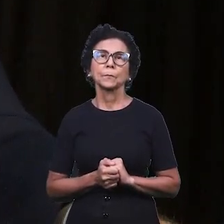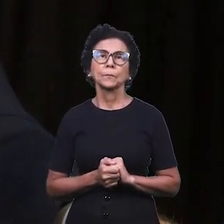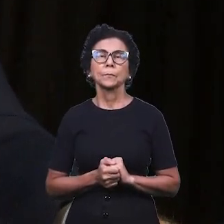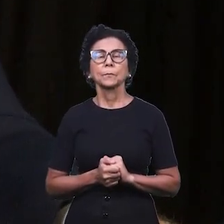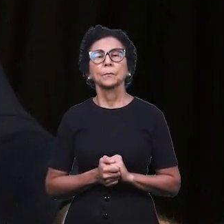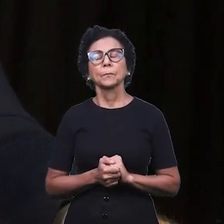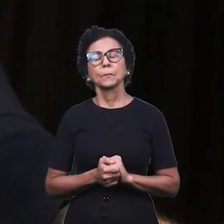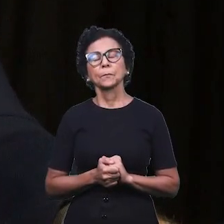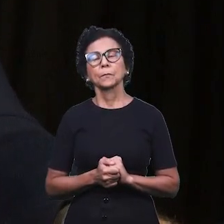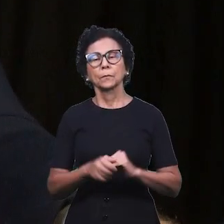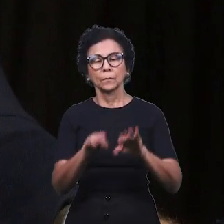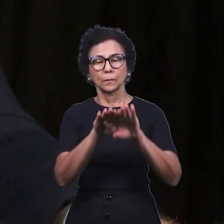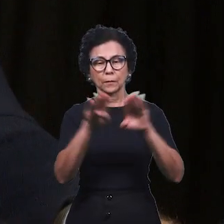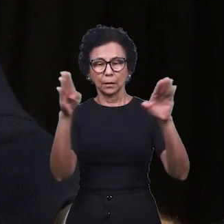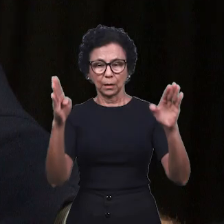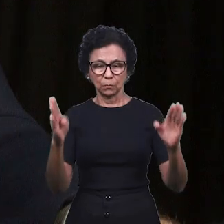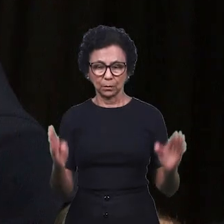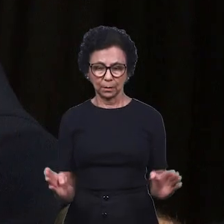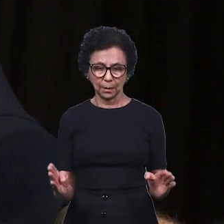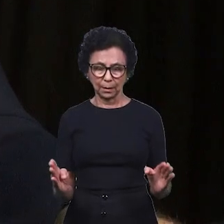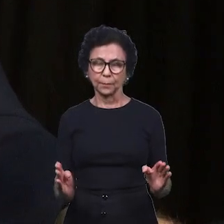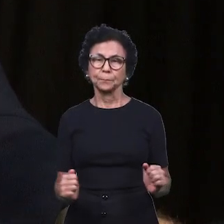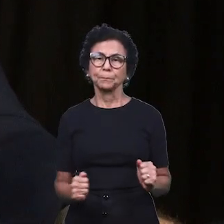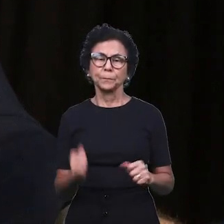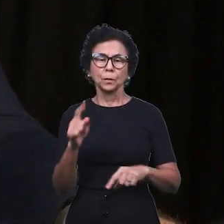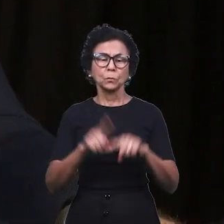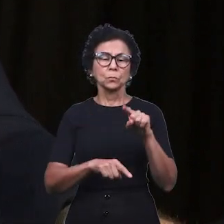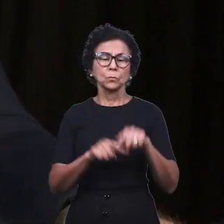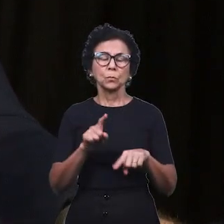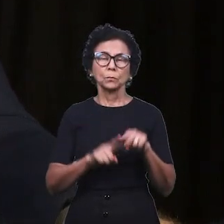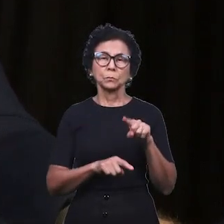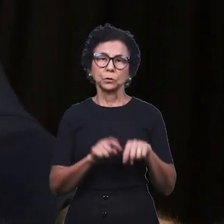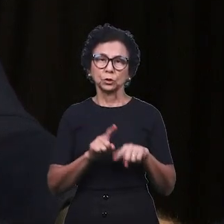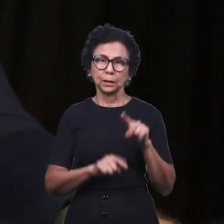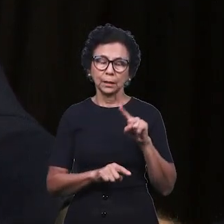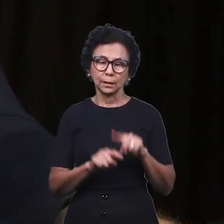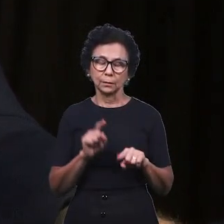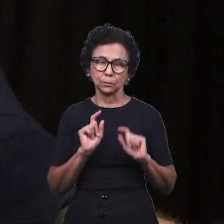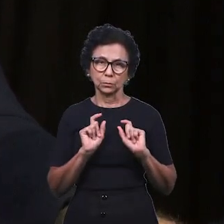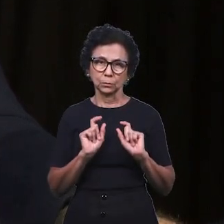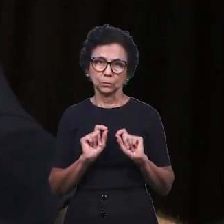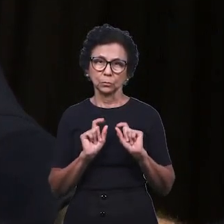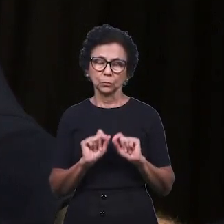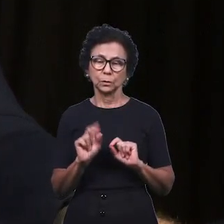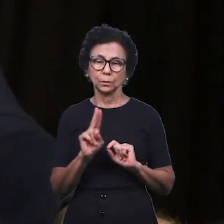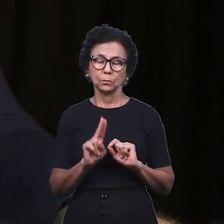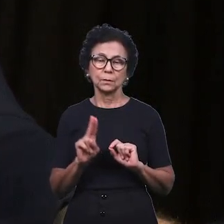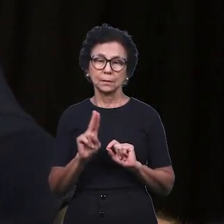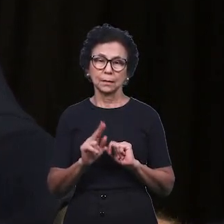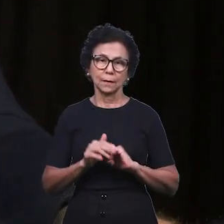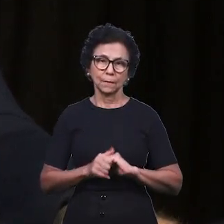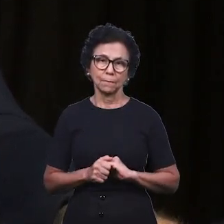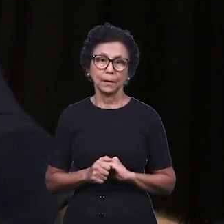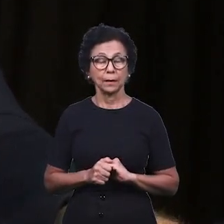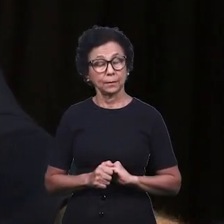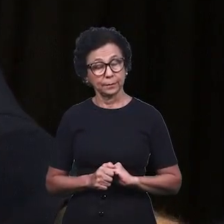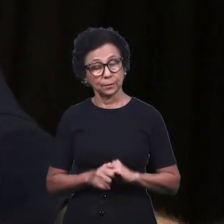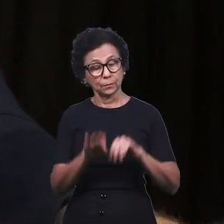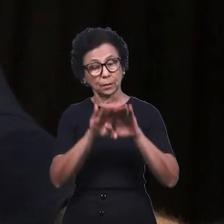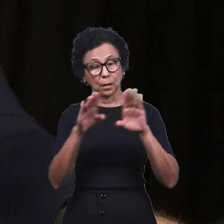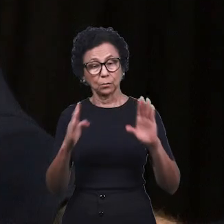altar, nós vamos ver como o culto processava dali para